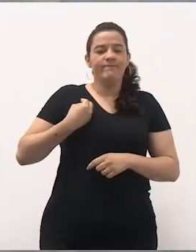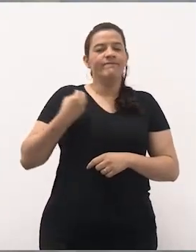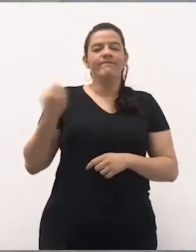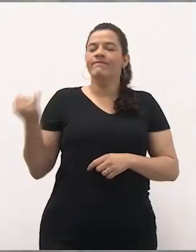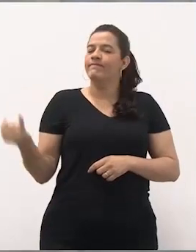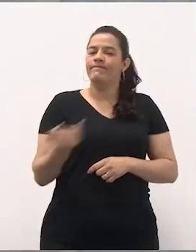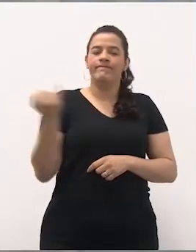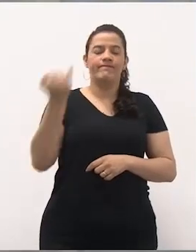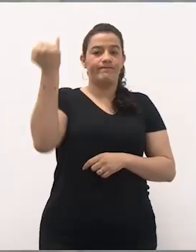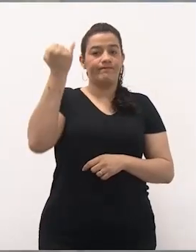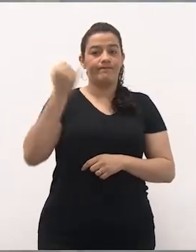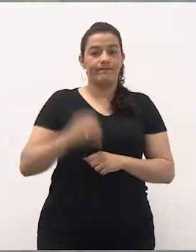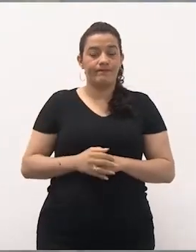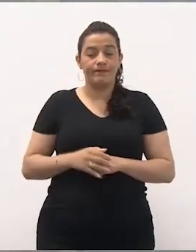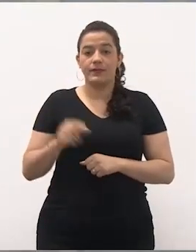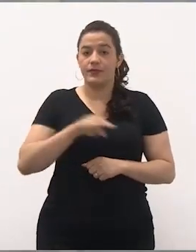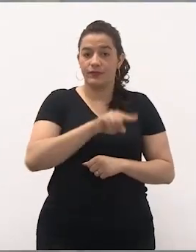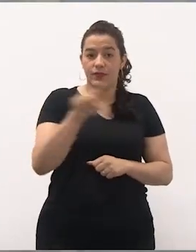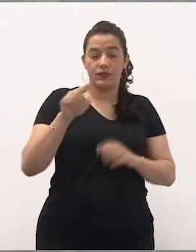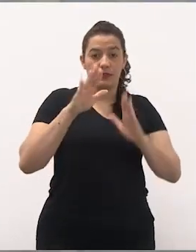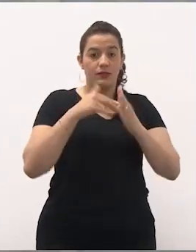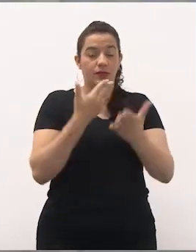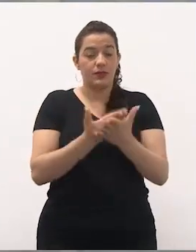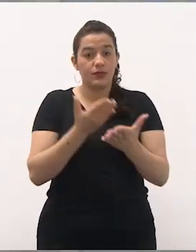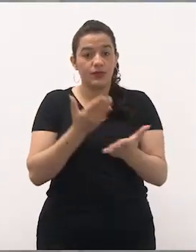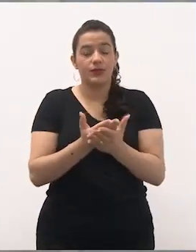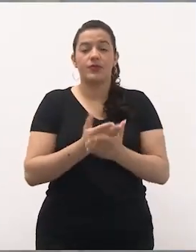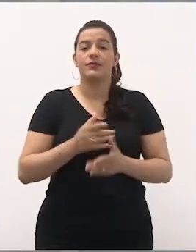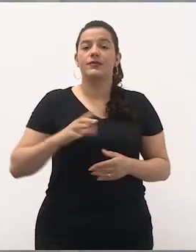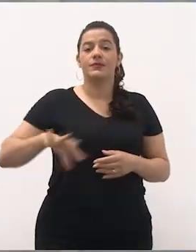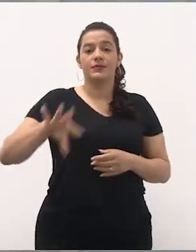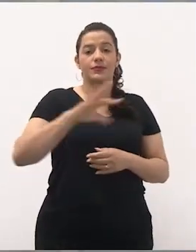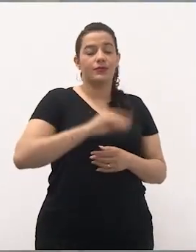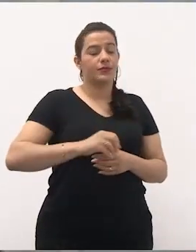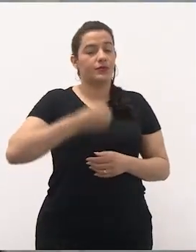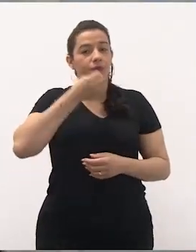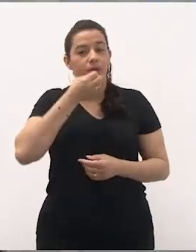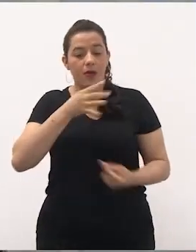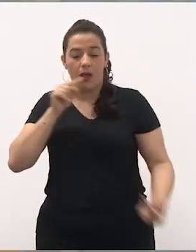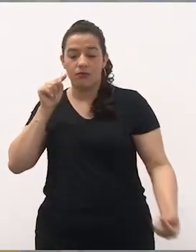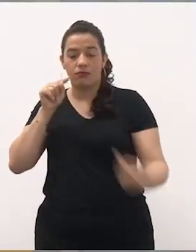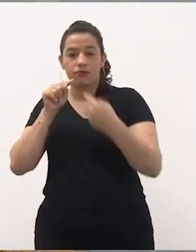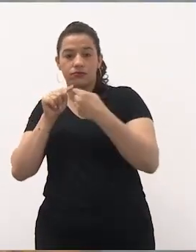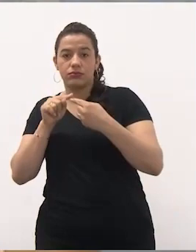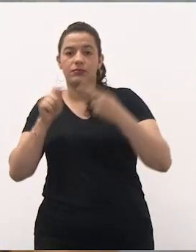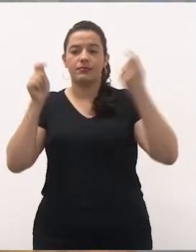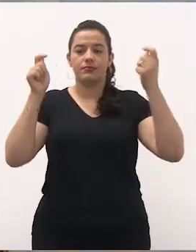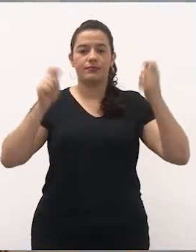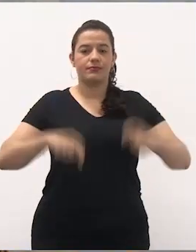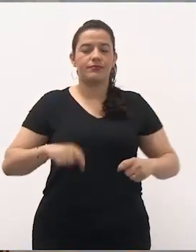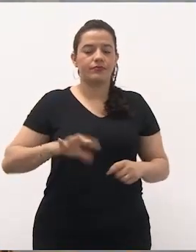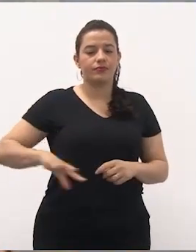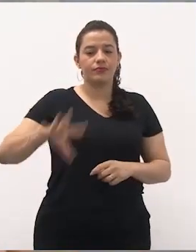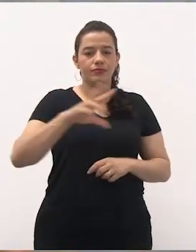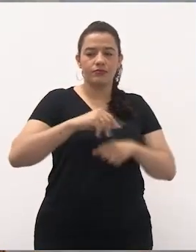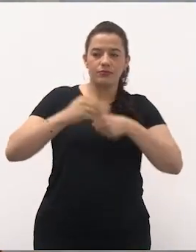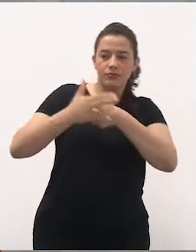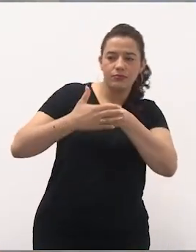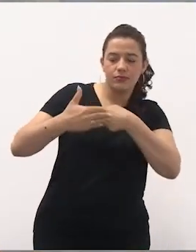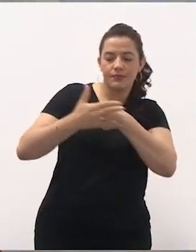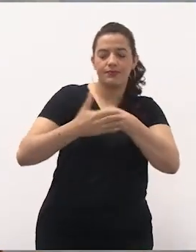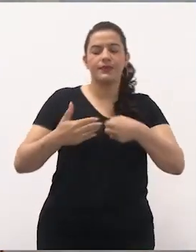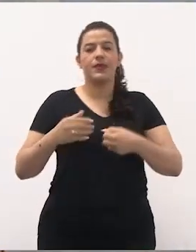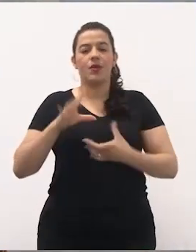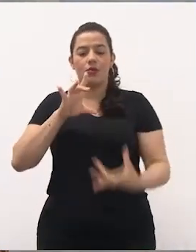gente sabe que para a escola a prevenção está muito, muito, muito relacionada com a afetividade, com